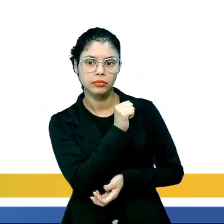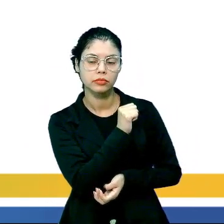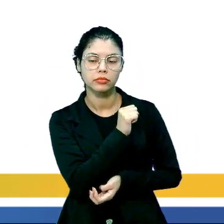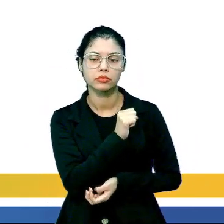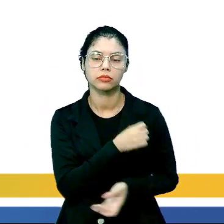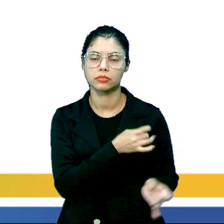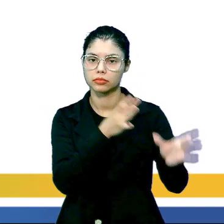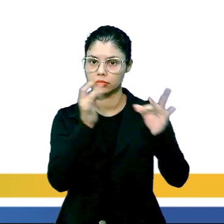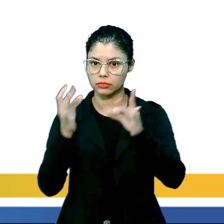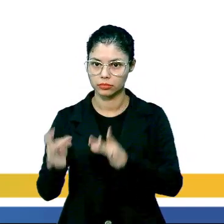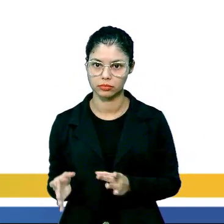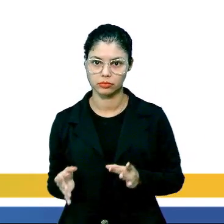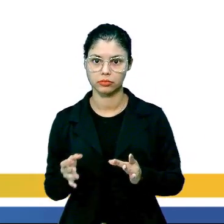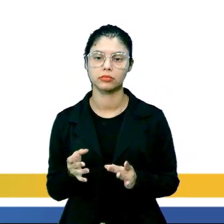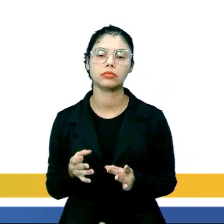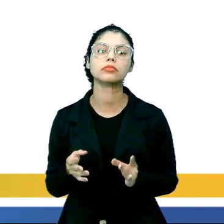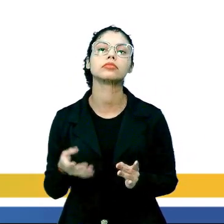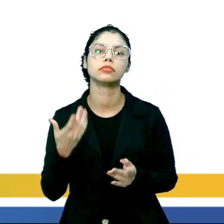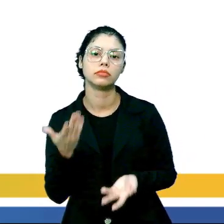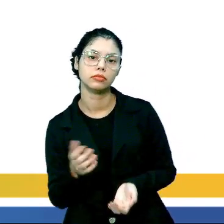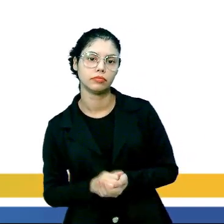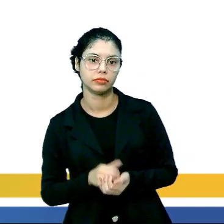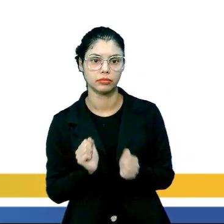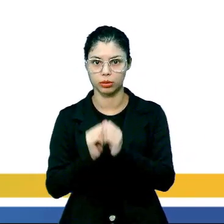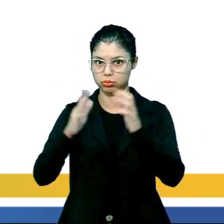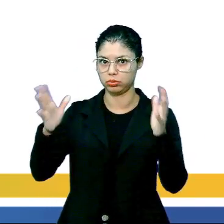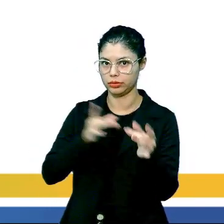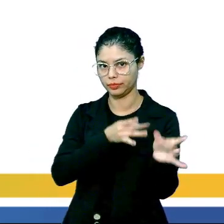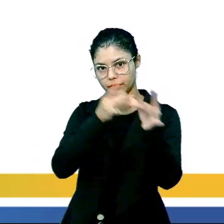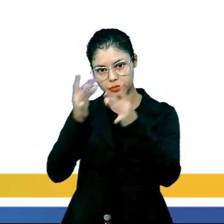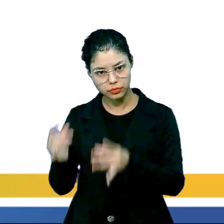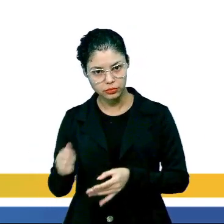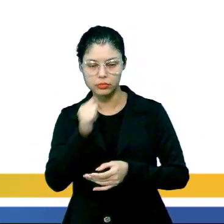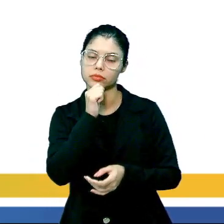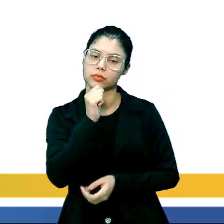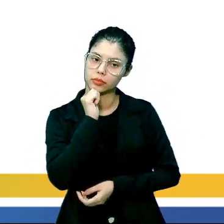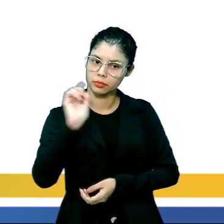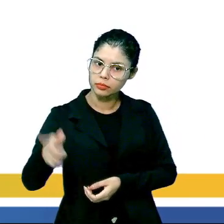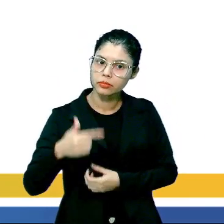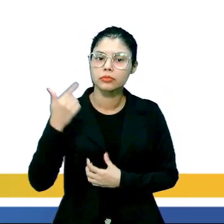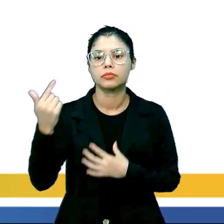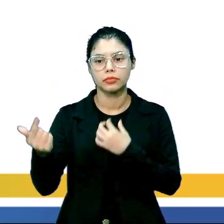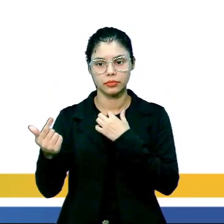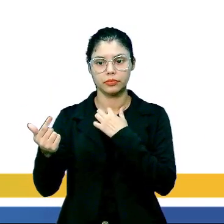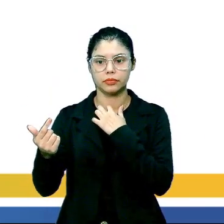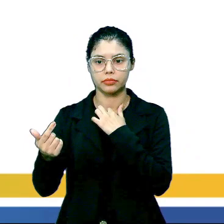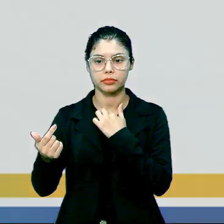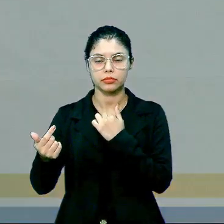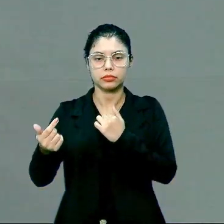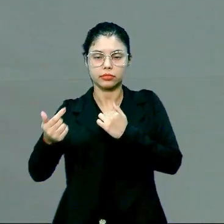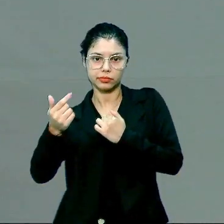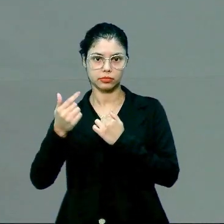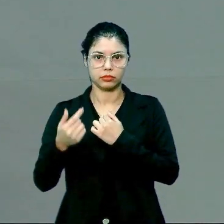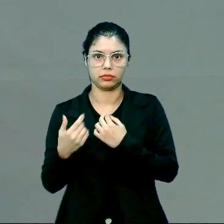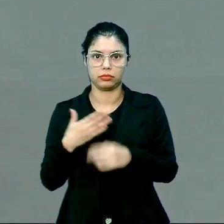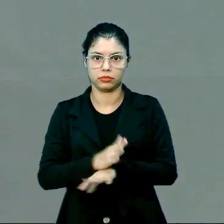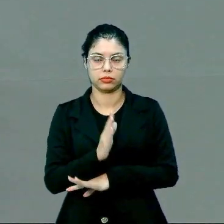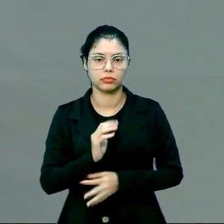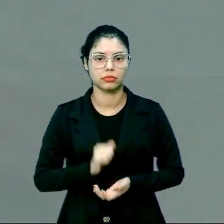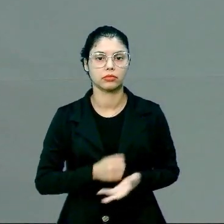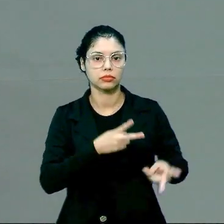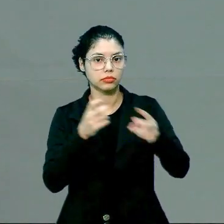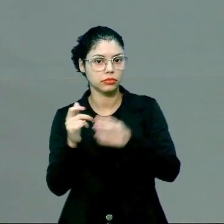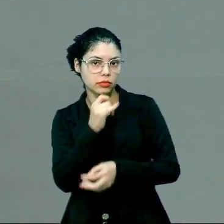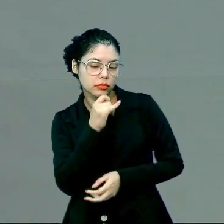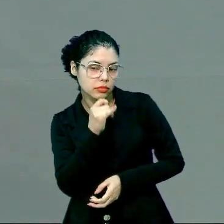para o mercado, para ter uma espécie de boom de vendas, e logo em seguida aquilo passa. Então você pega,